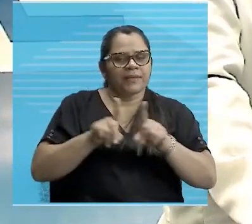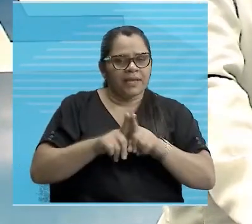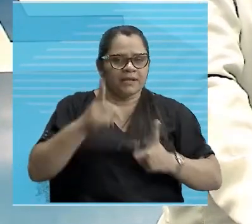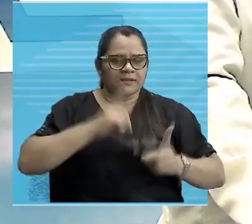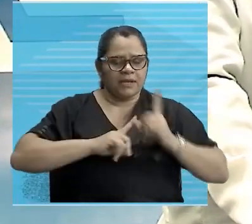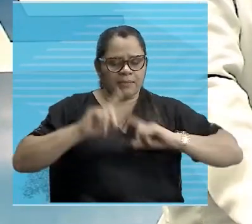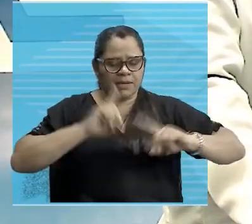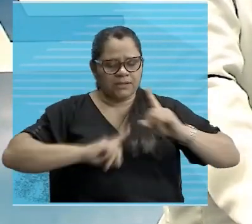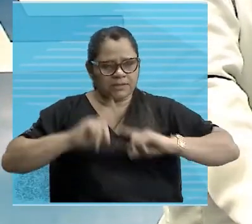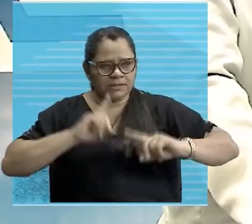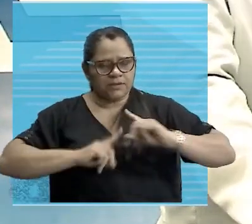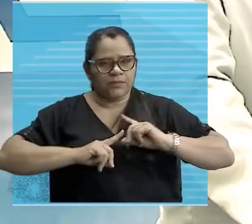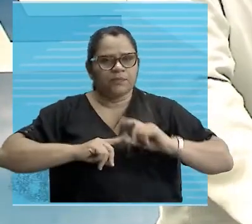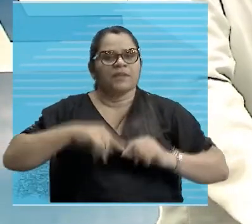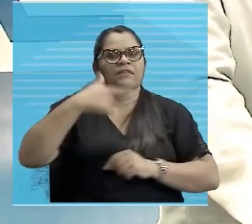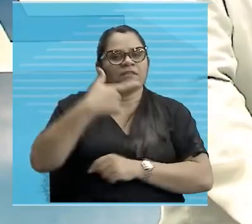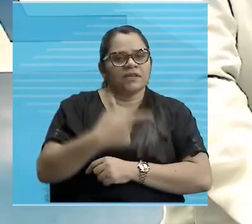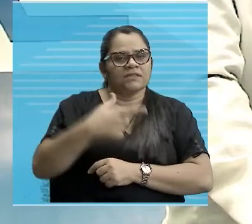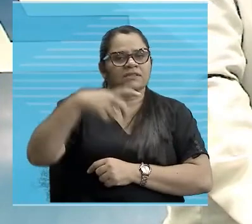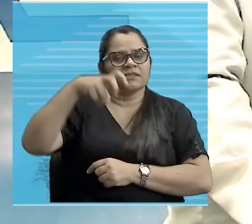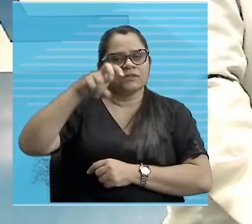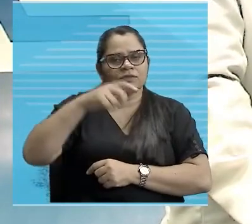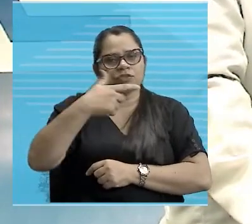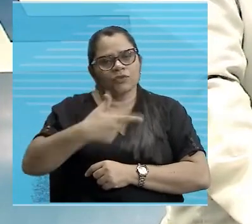23% apresentaram sintomas de estresse.